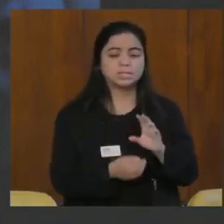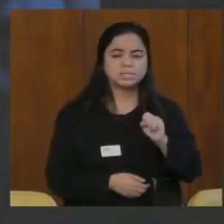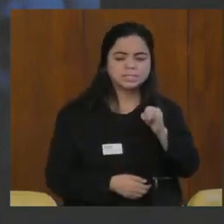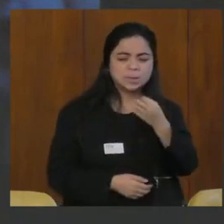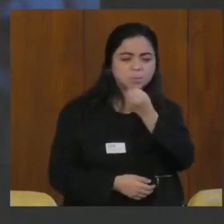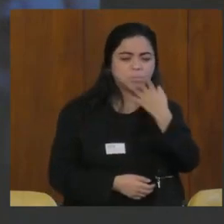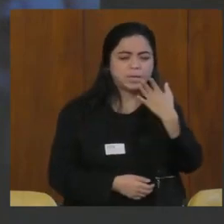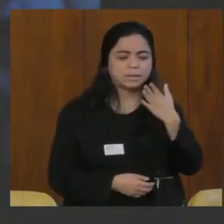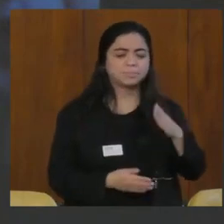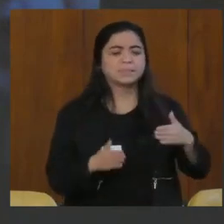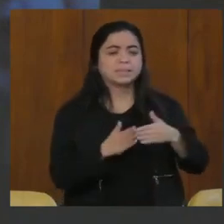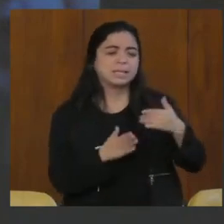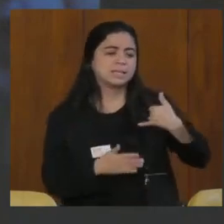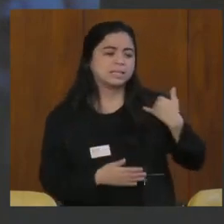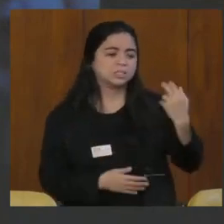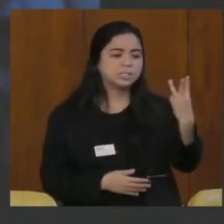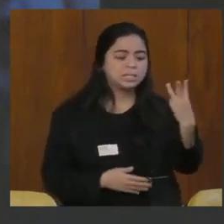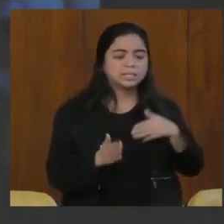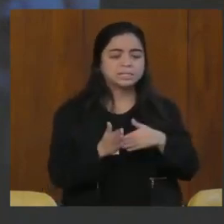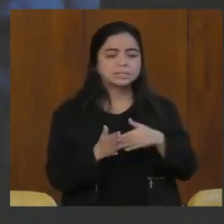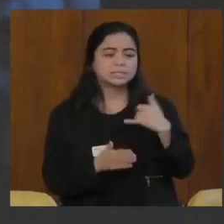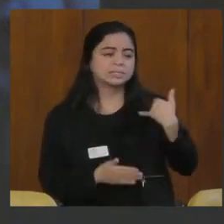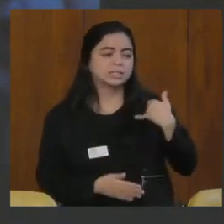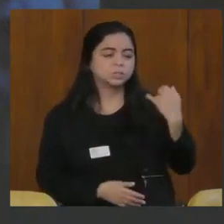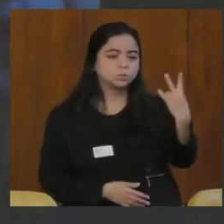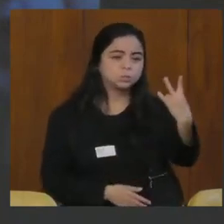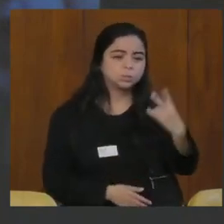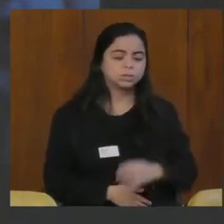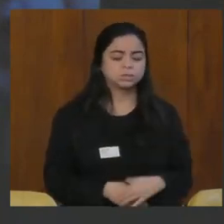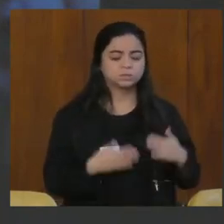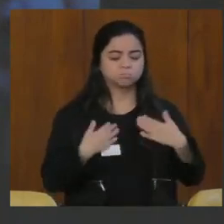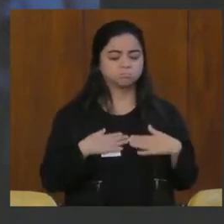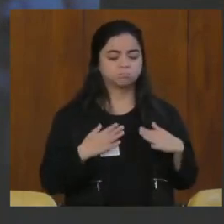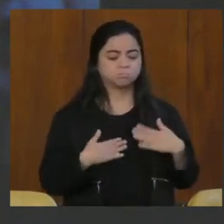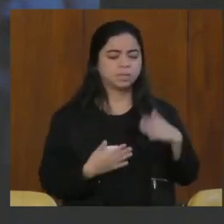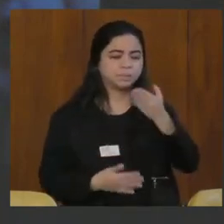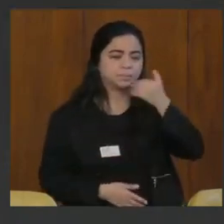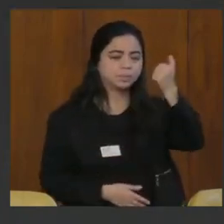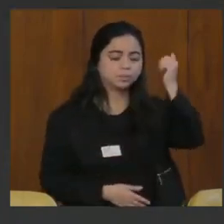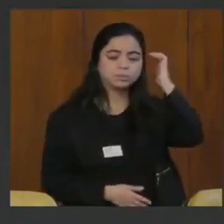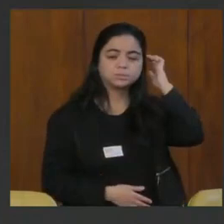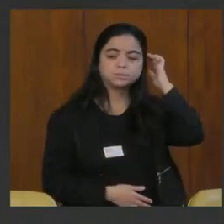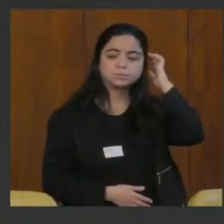3 anos, a gente faz a total, 2 anos, tranquilamente. Próximo.